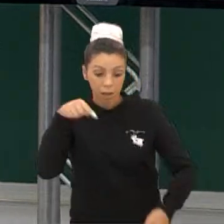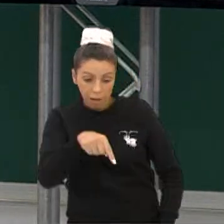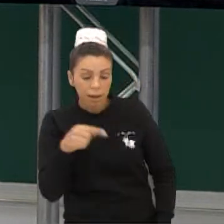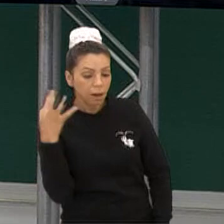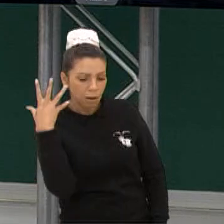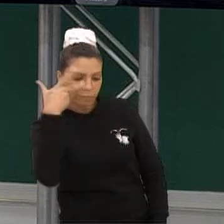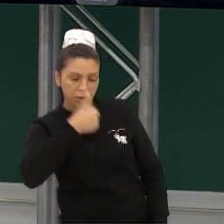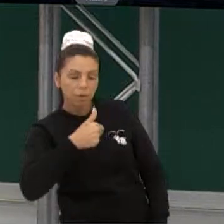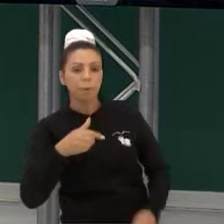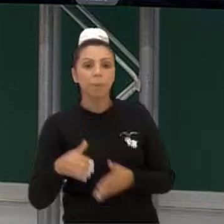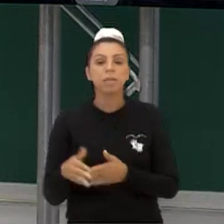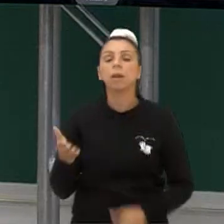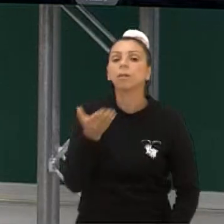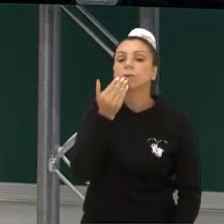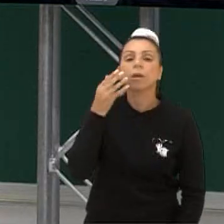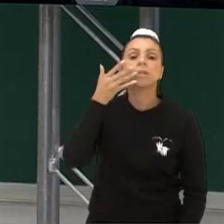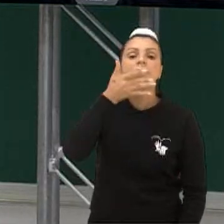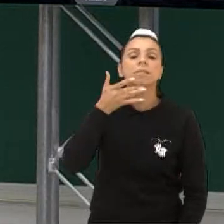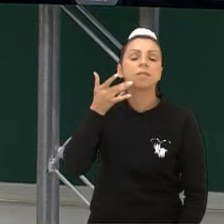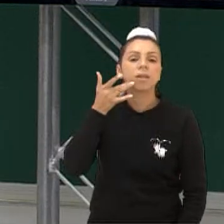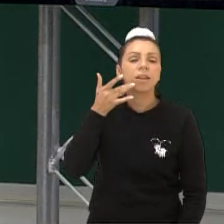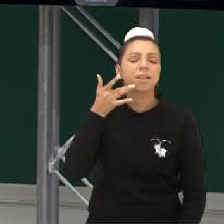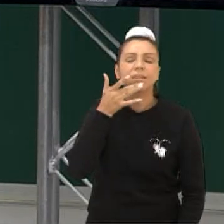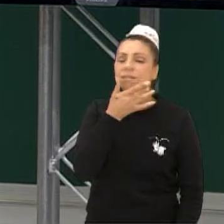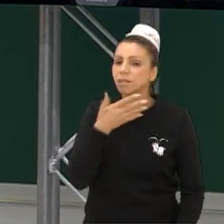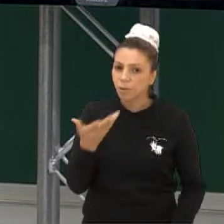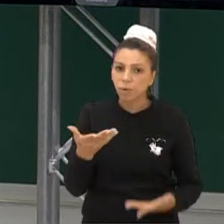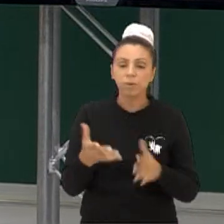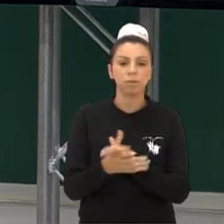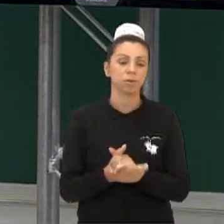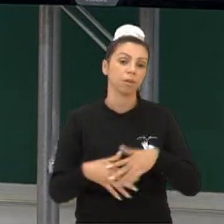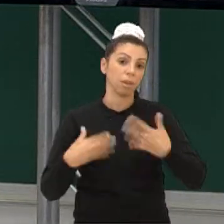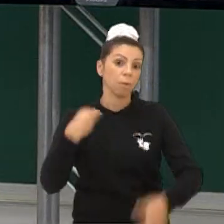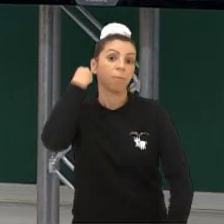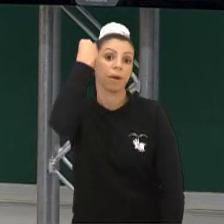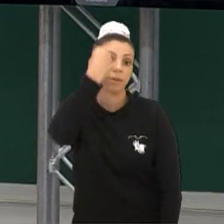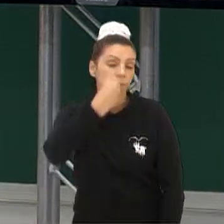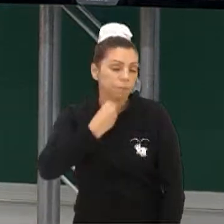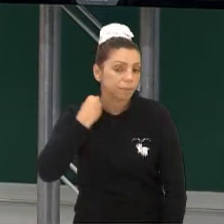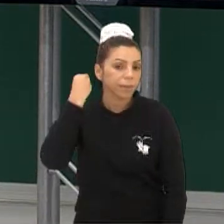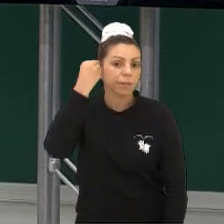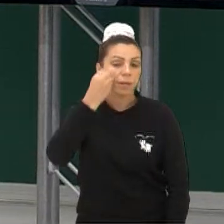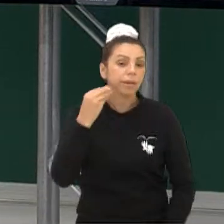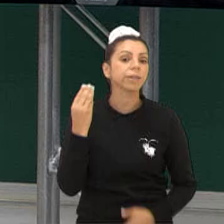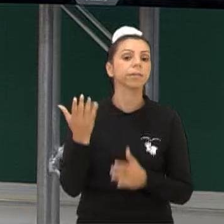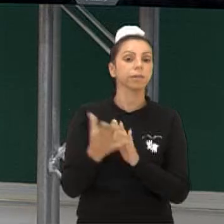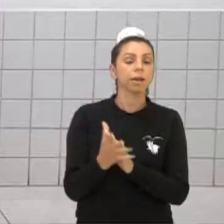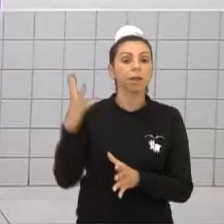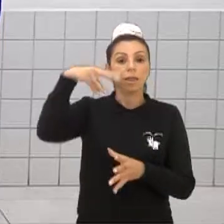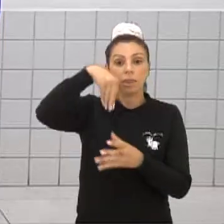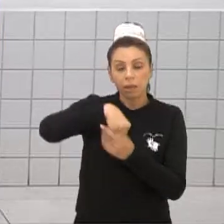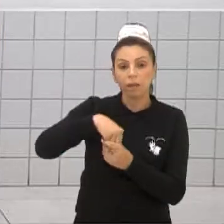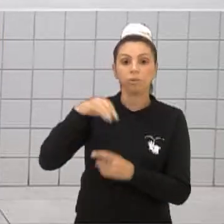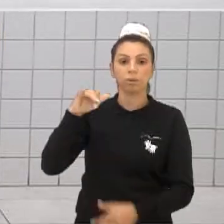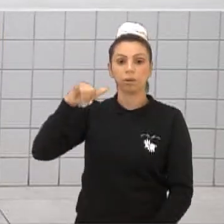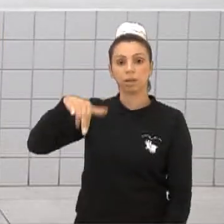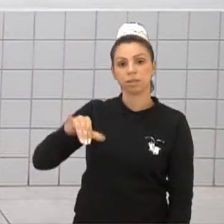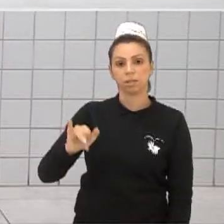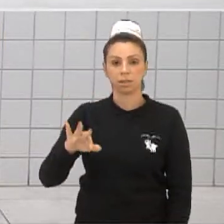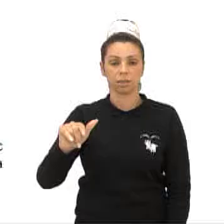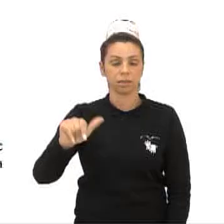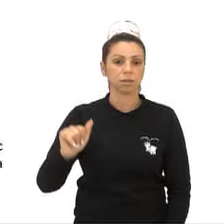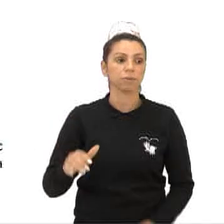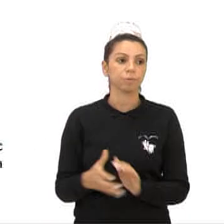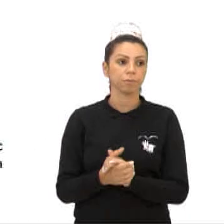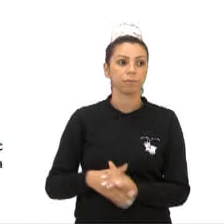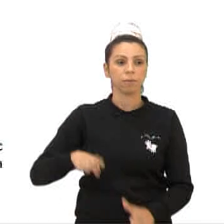maravilhoso e o gosto é melhor ainda. A instalação é exatamente isso. Você vai passar uma experiência experimental dentro da instalação. E nós vemos a Body Art.